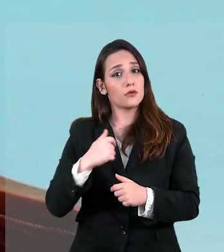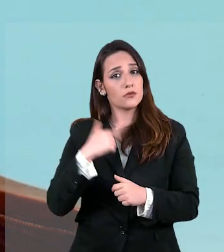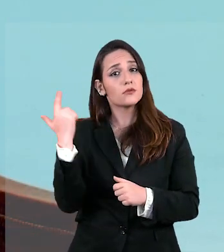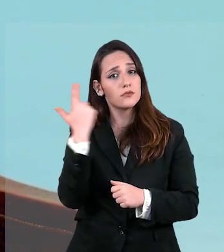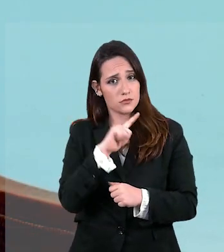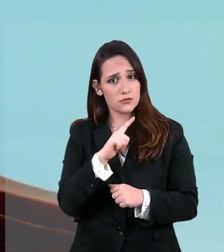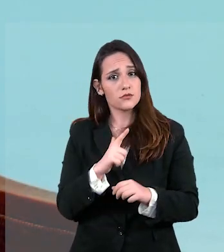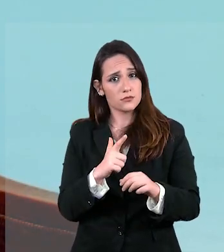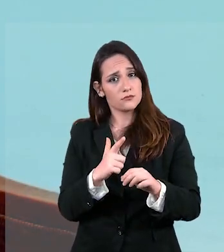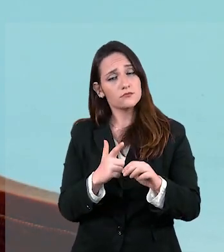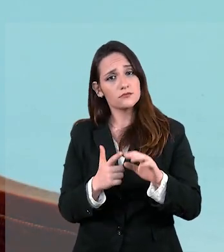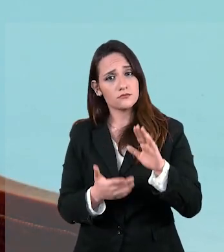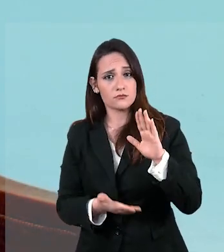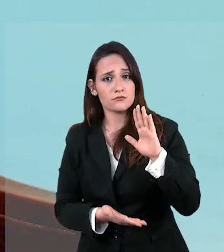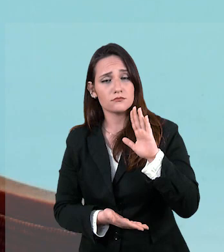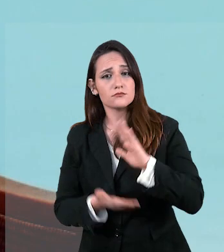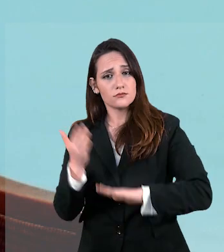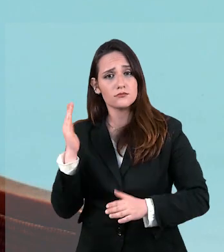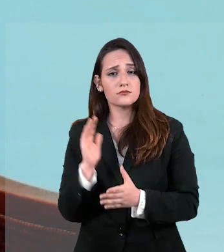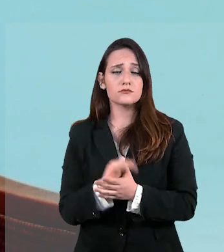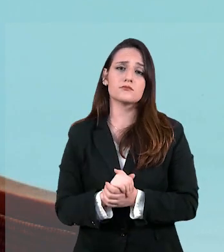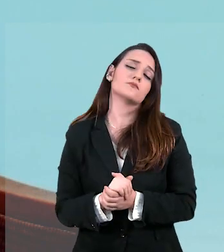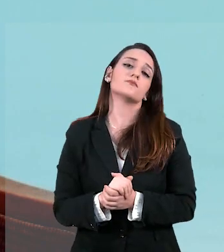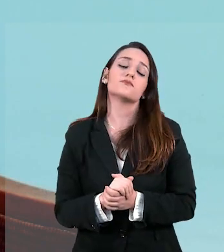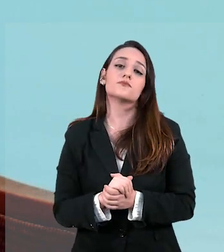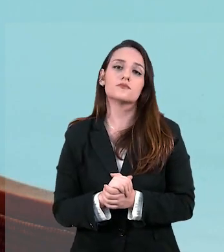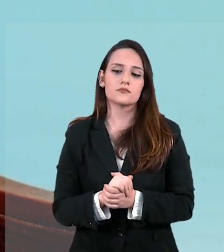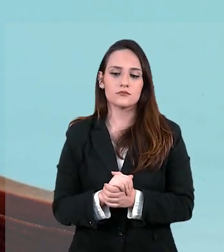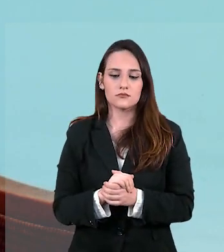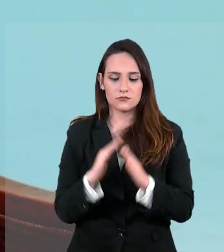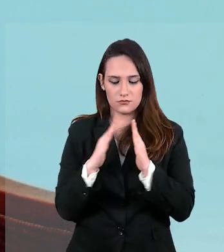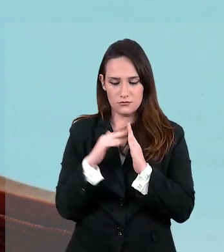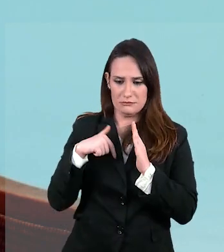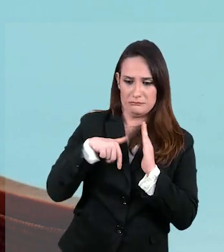Eu consegui fugir com o braço quebrado de dentro de casa.